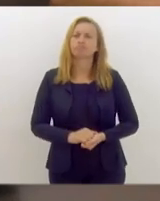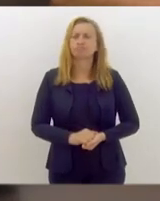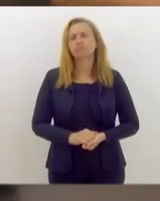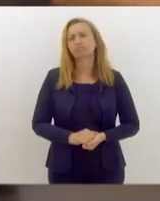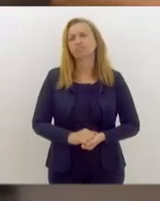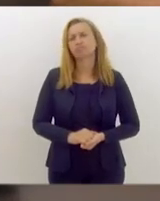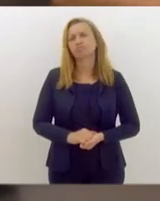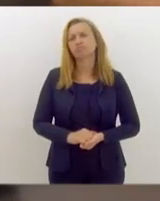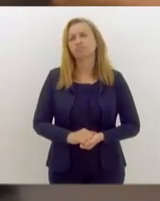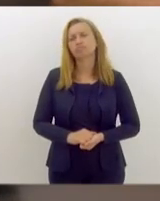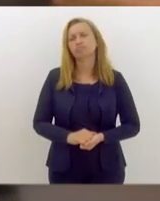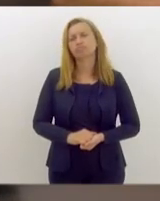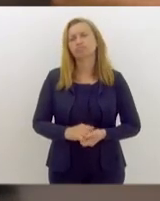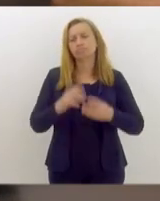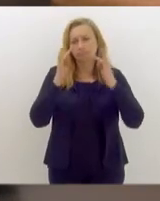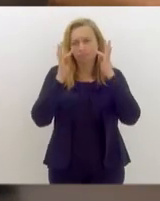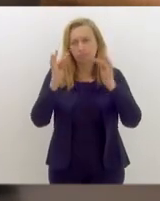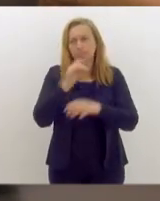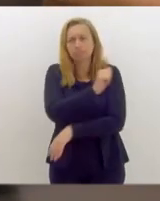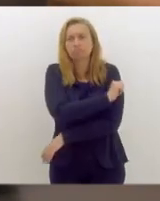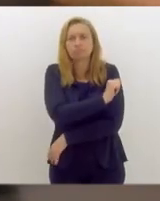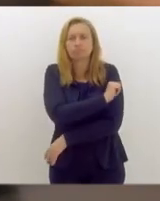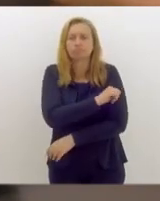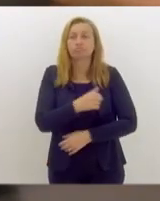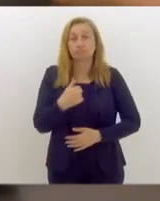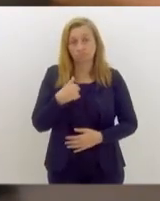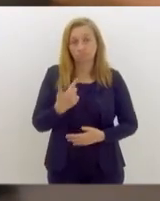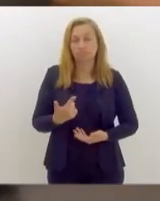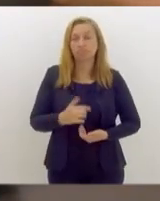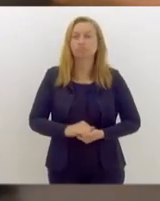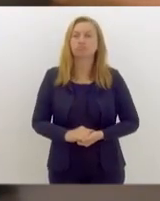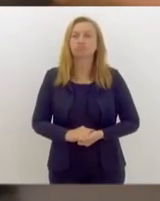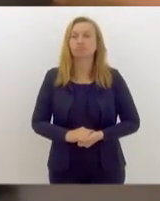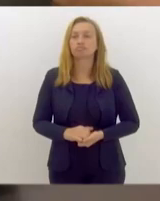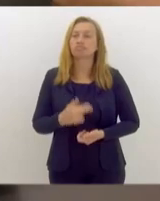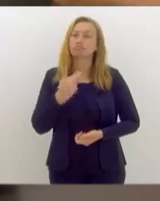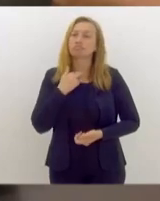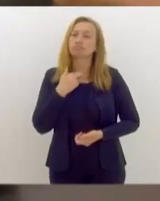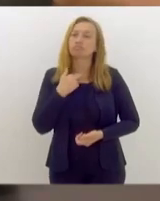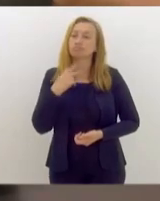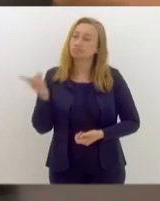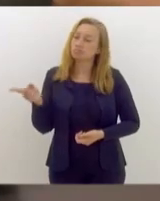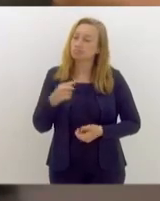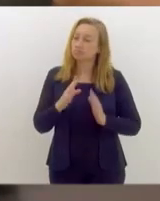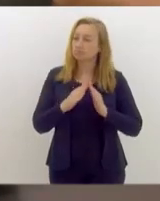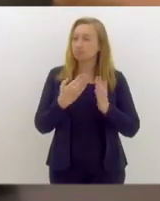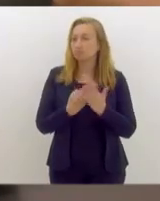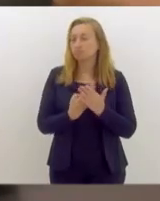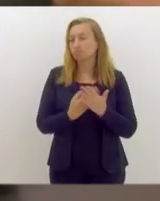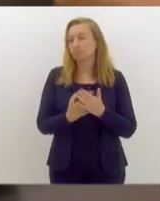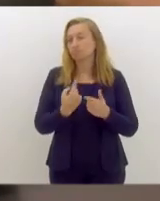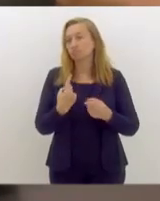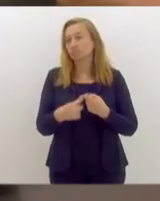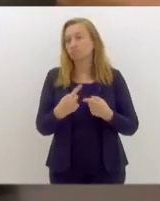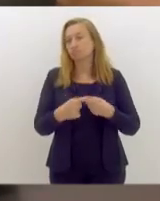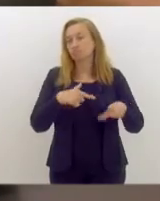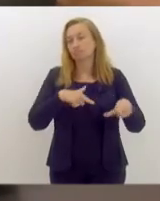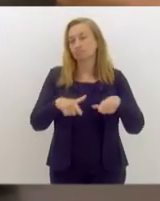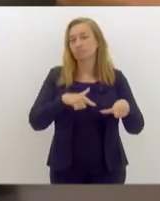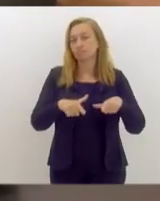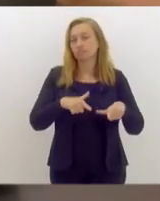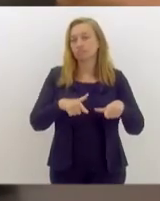várias testemunhos de alunos dizendo o seguinte: eu não posso vir à escola porque trabalho à noite e